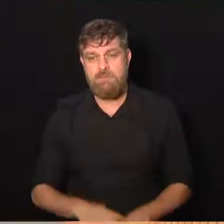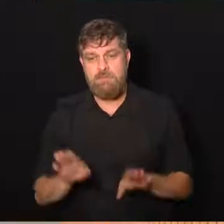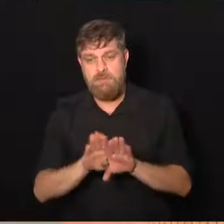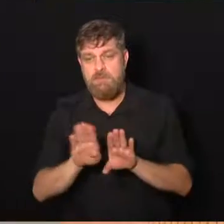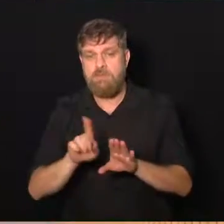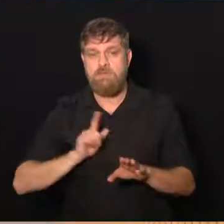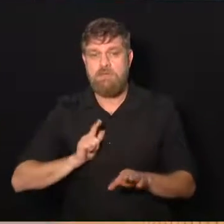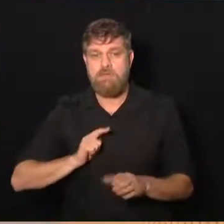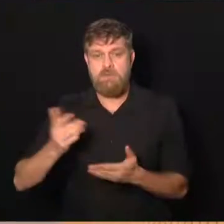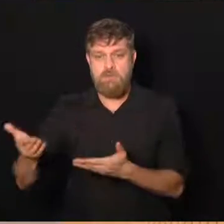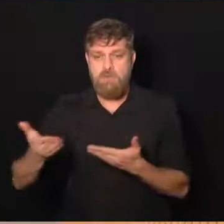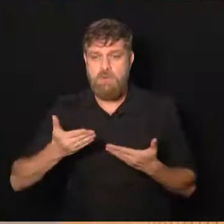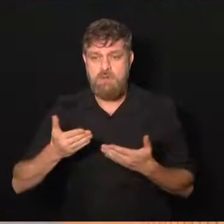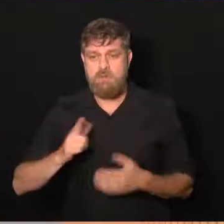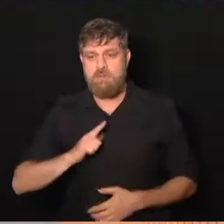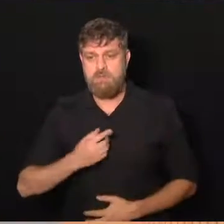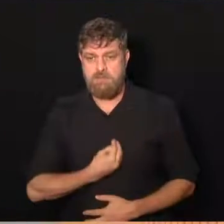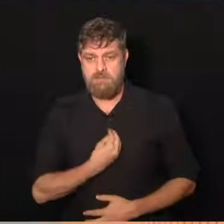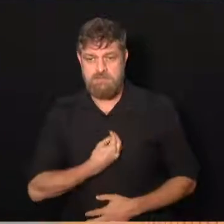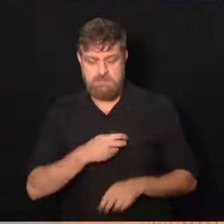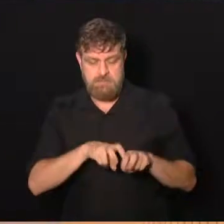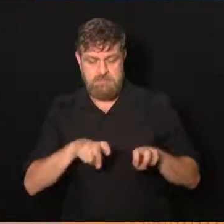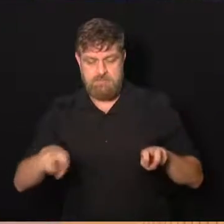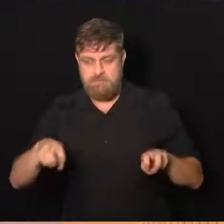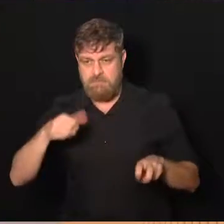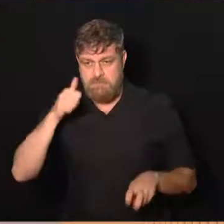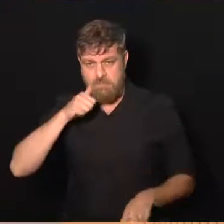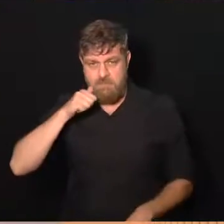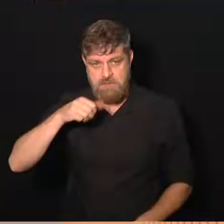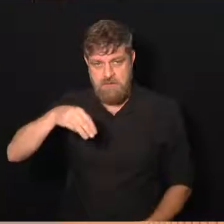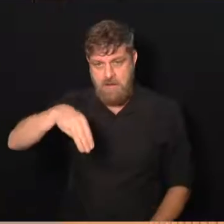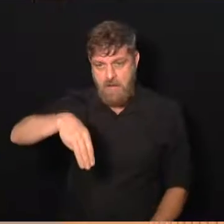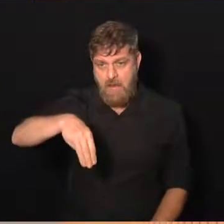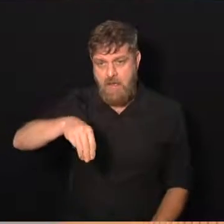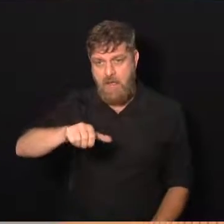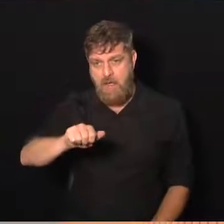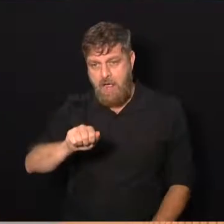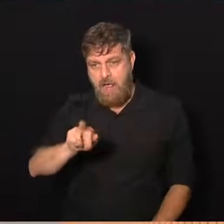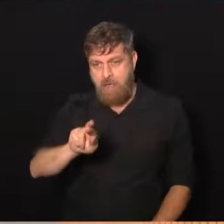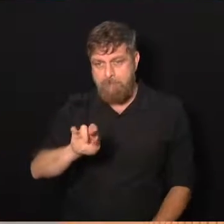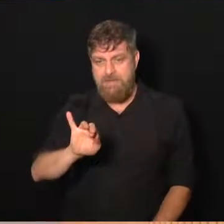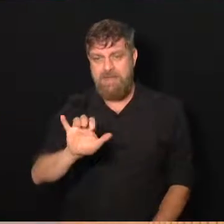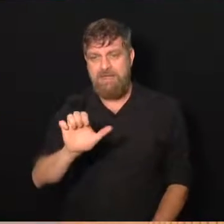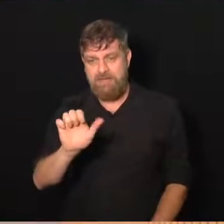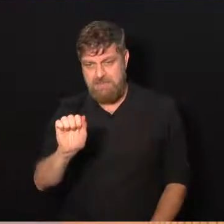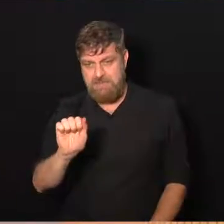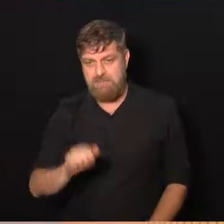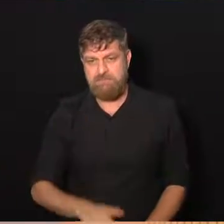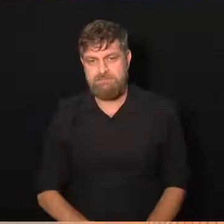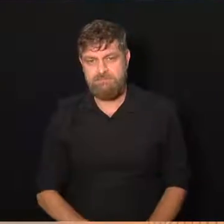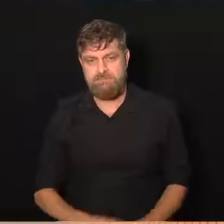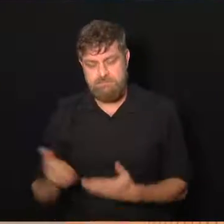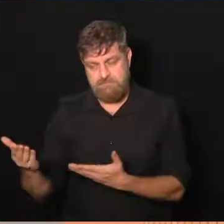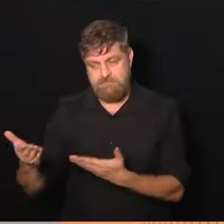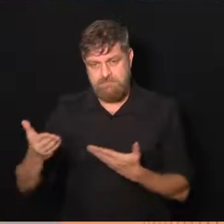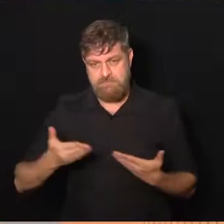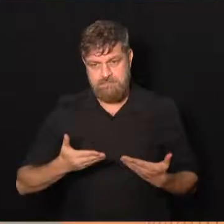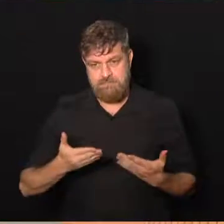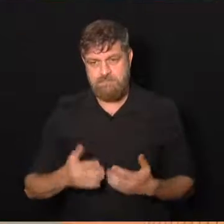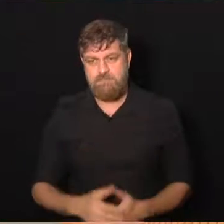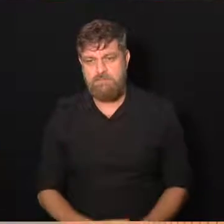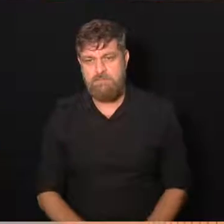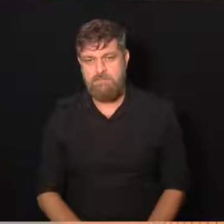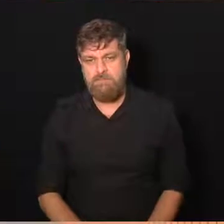Também gostaria de pedir para compor a mesa a senhora Maria José Matos, por gentileza. Fique à vontade.